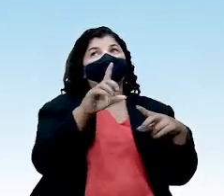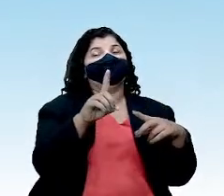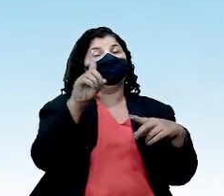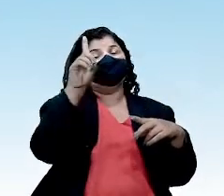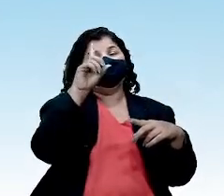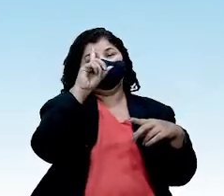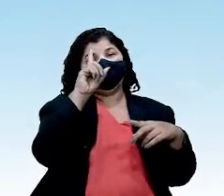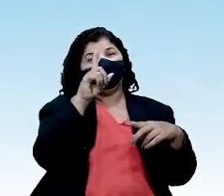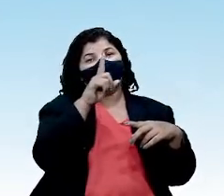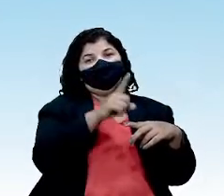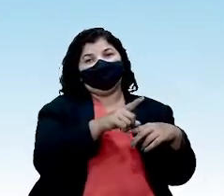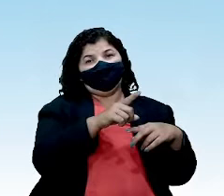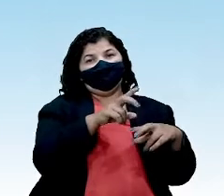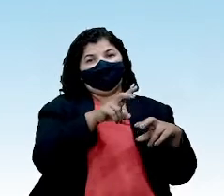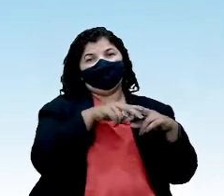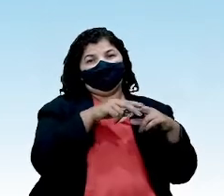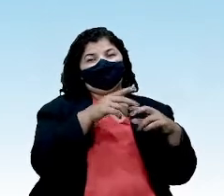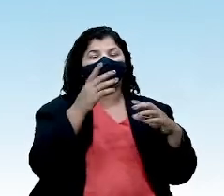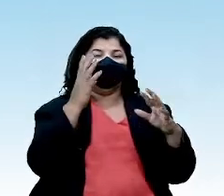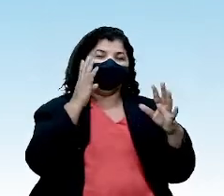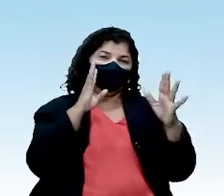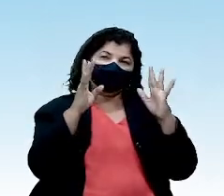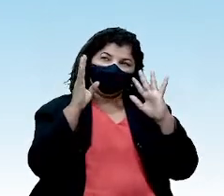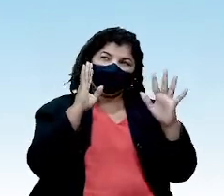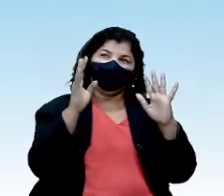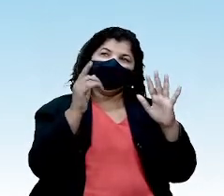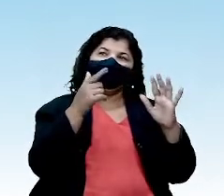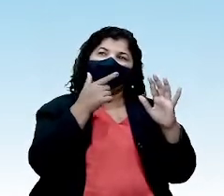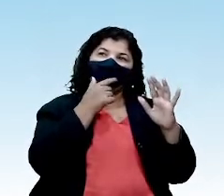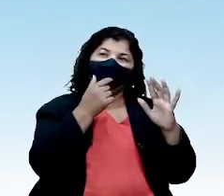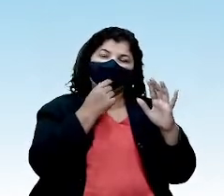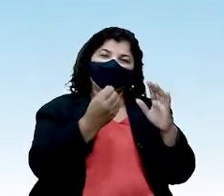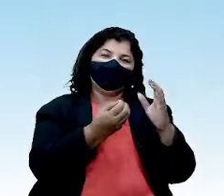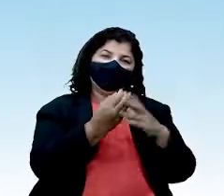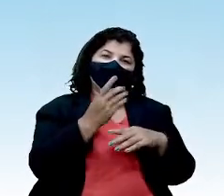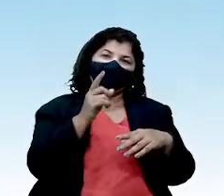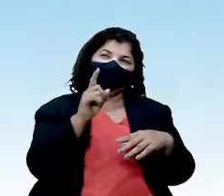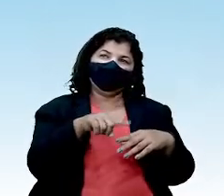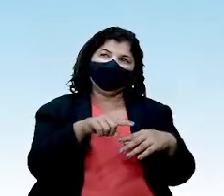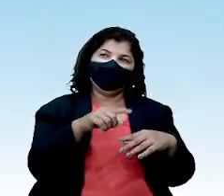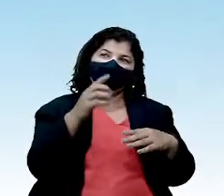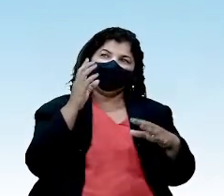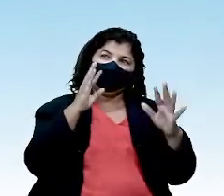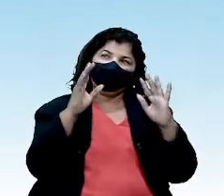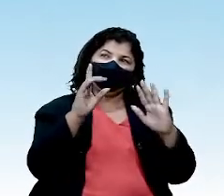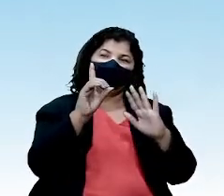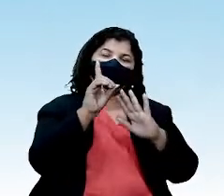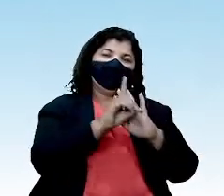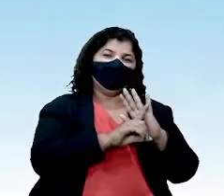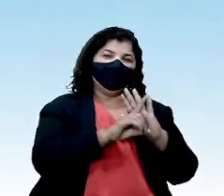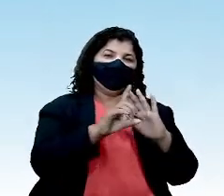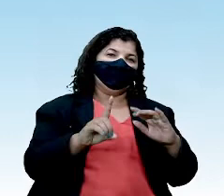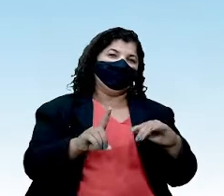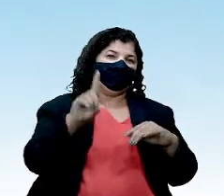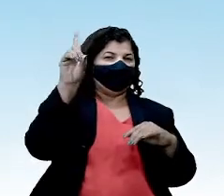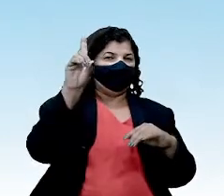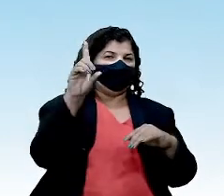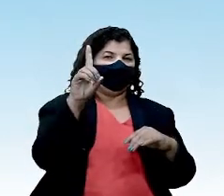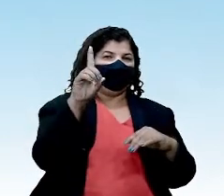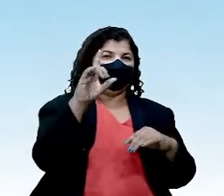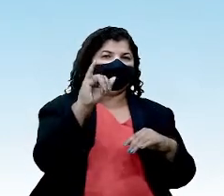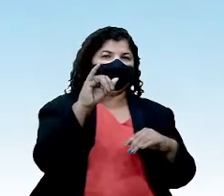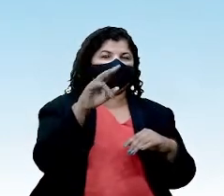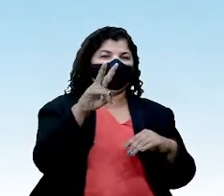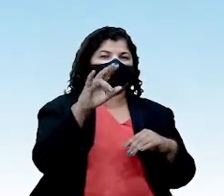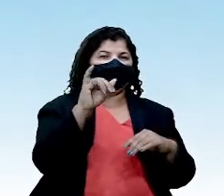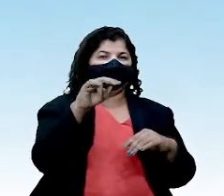seja, por isso a teoria criada por Bossuet é chamada teoria do direito divino dos reis. Segundo essa